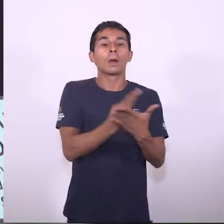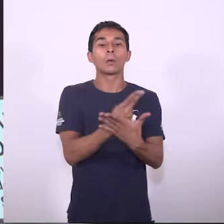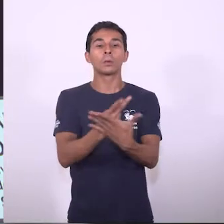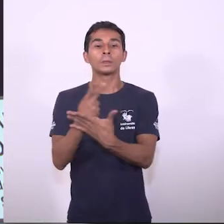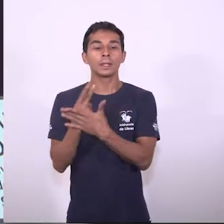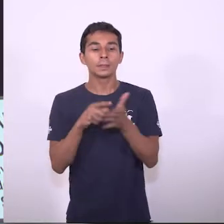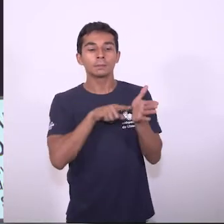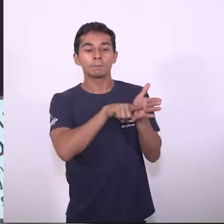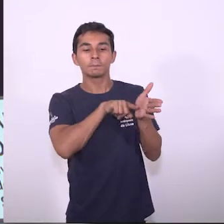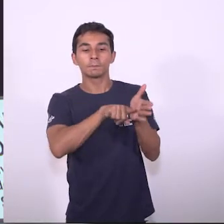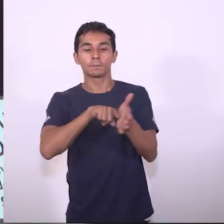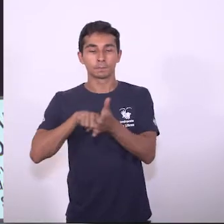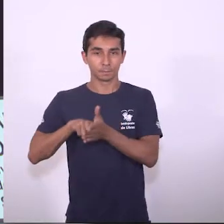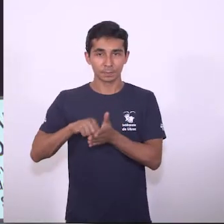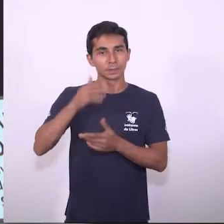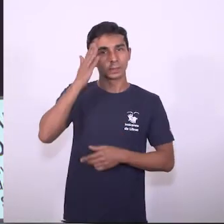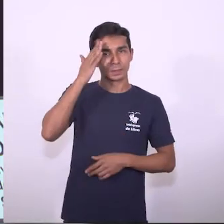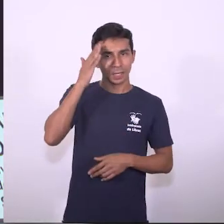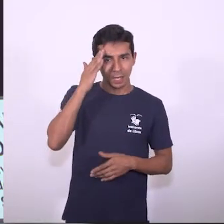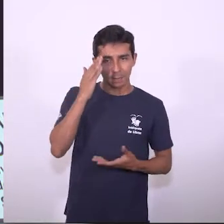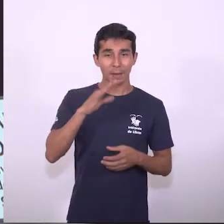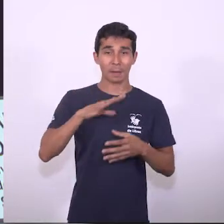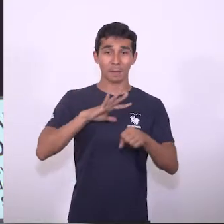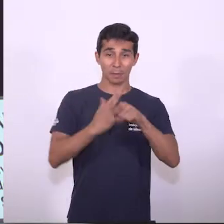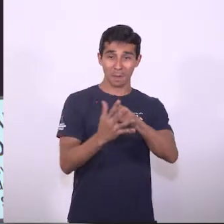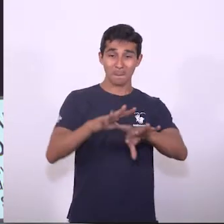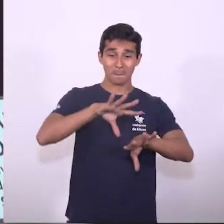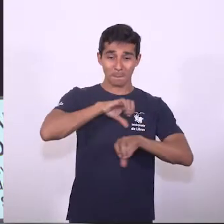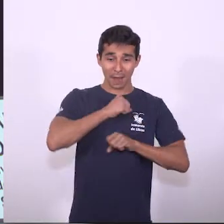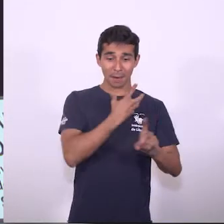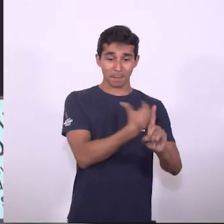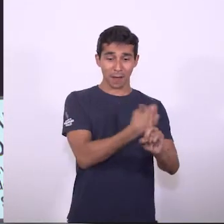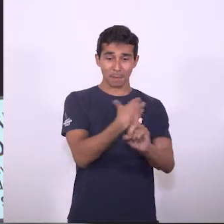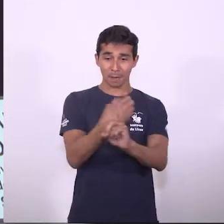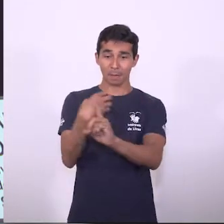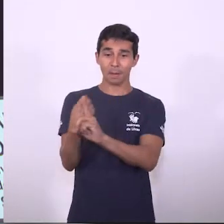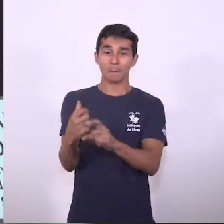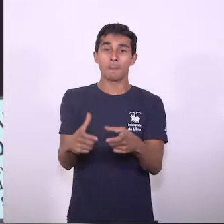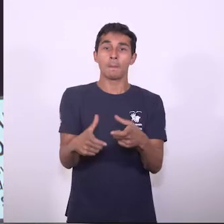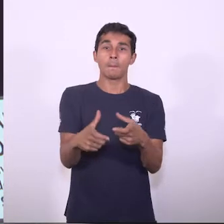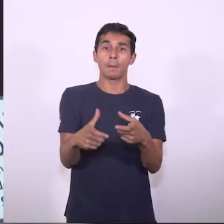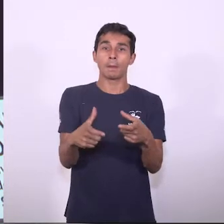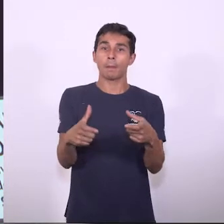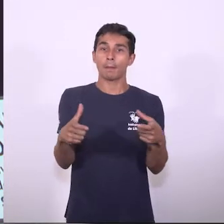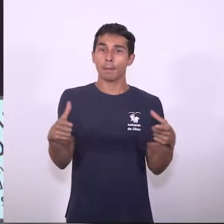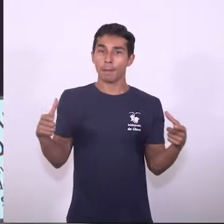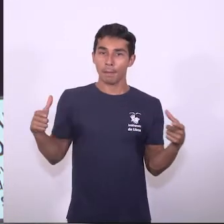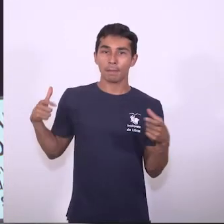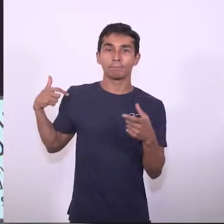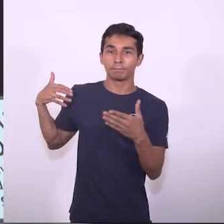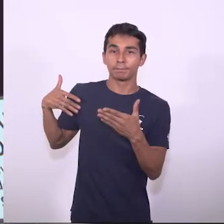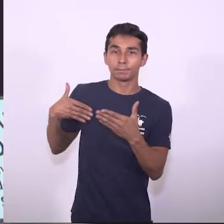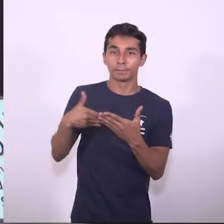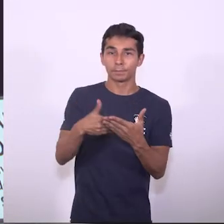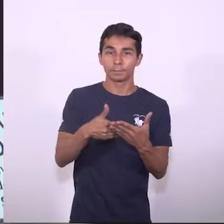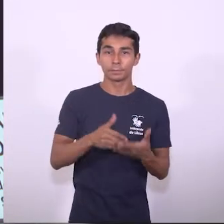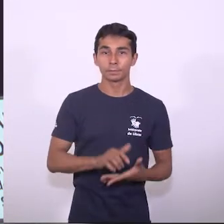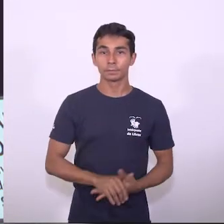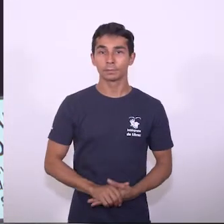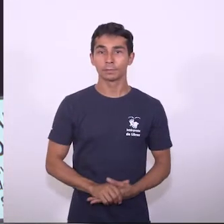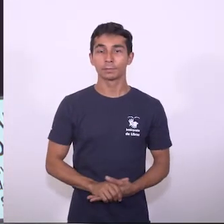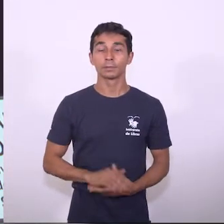realmente no número de casos, né, nas últimas semanas. E o que é importante dizer que